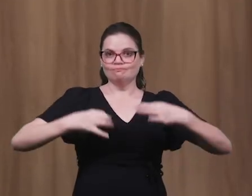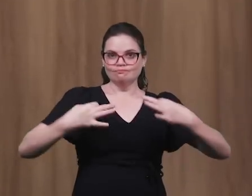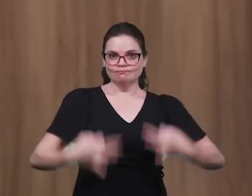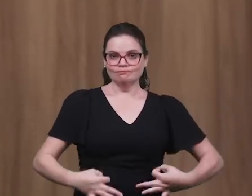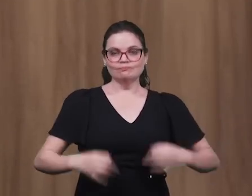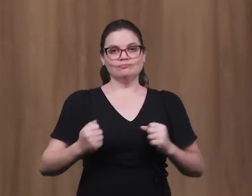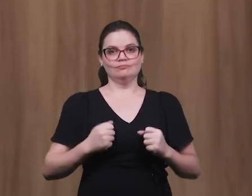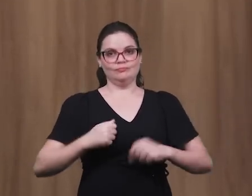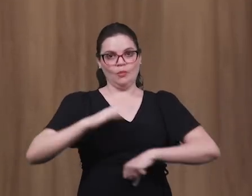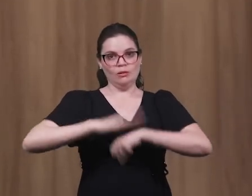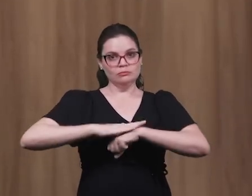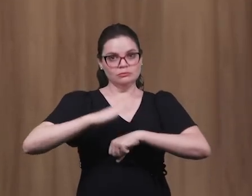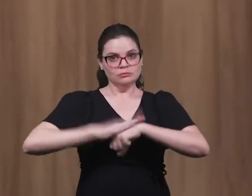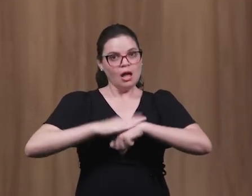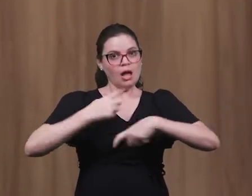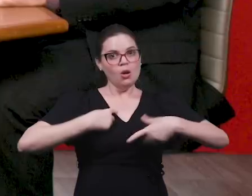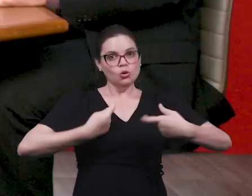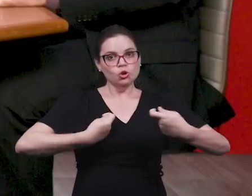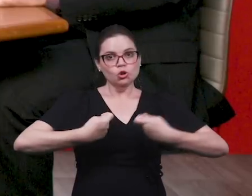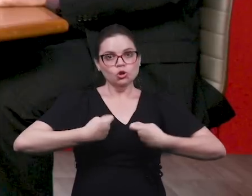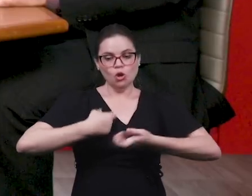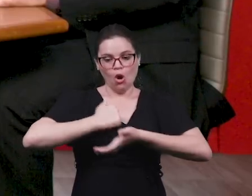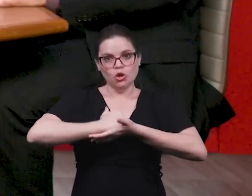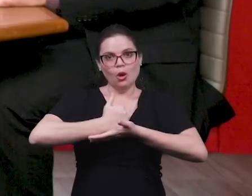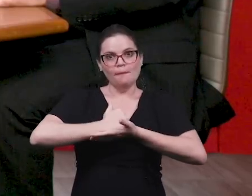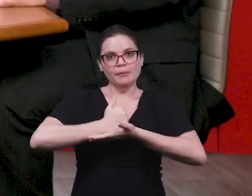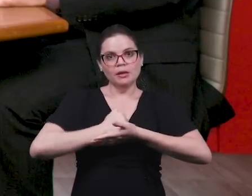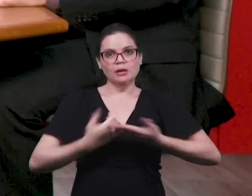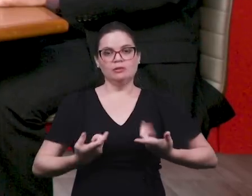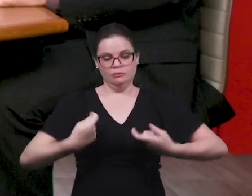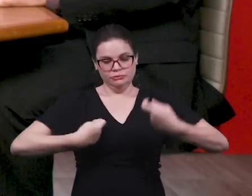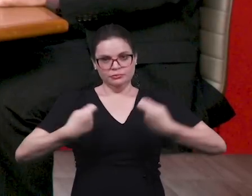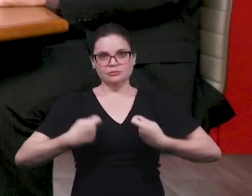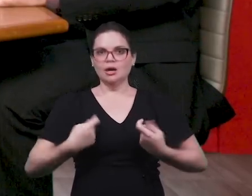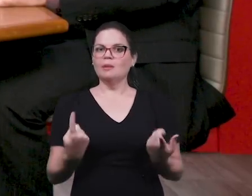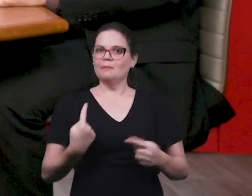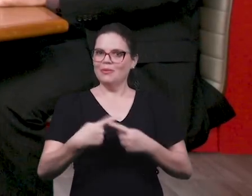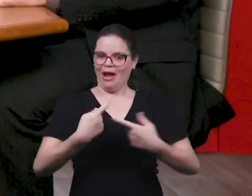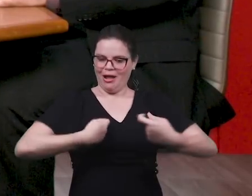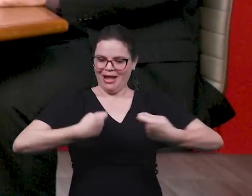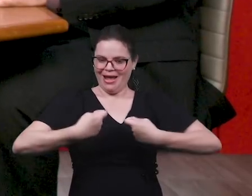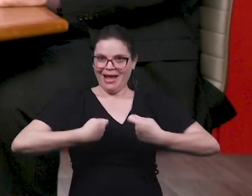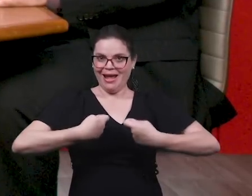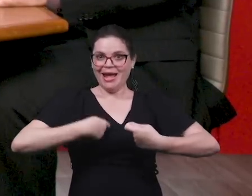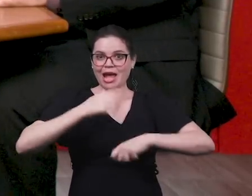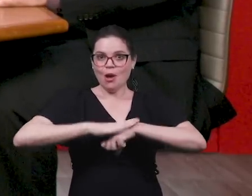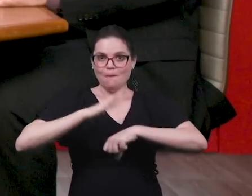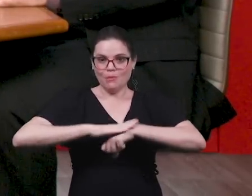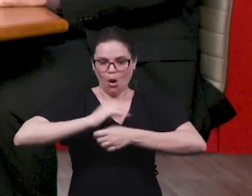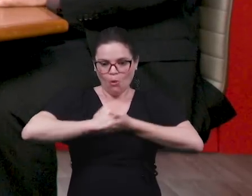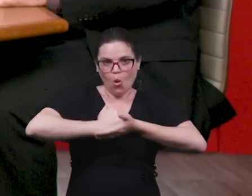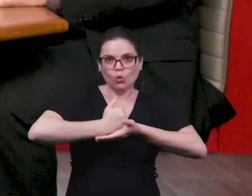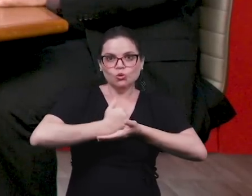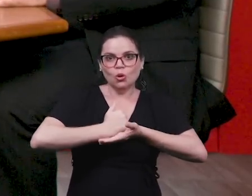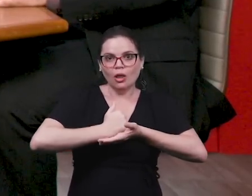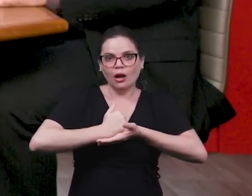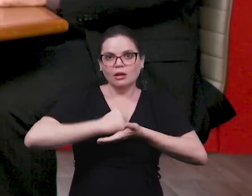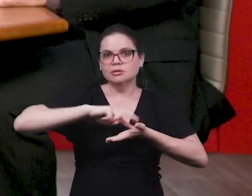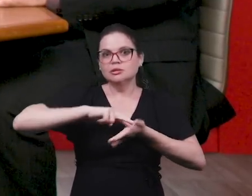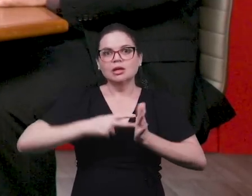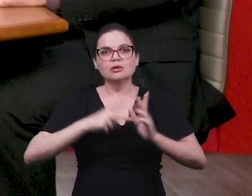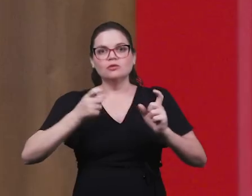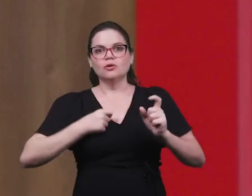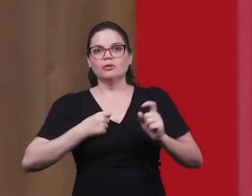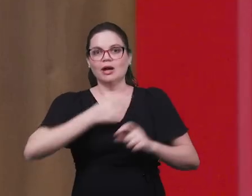ter domínio próprio. Domínio próprio, por sinal, é fruto do Espírito Santo, né? Correto. Então, você imagina ali um homem que está sendo